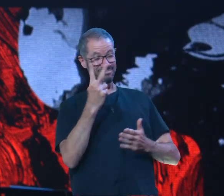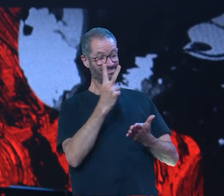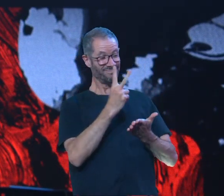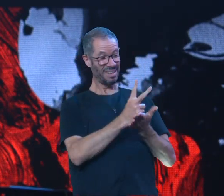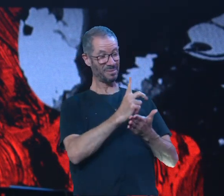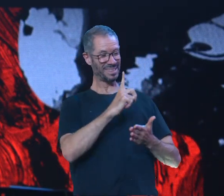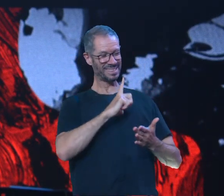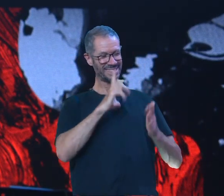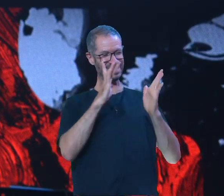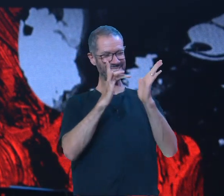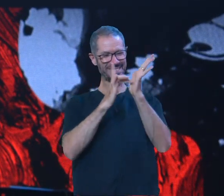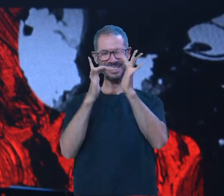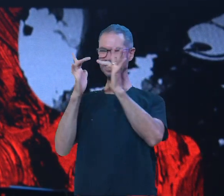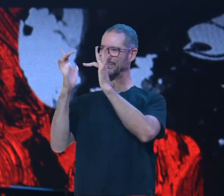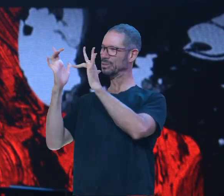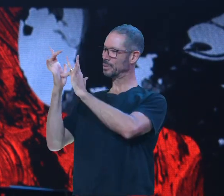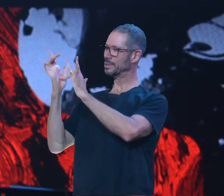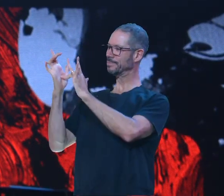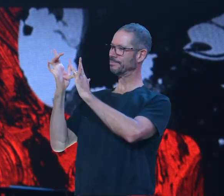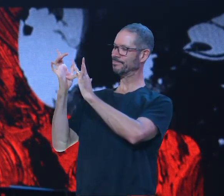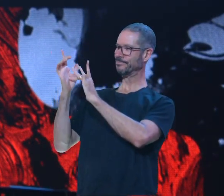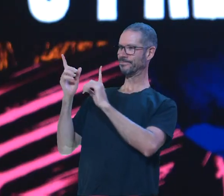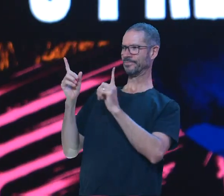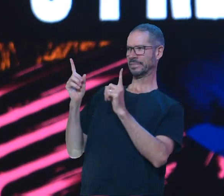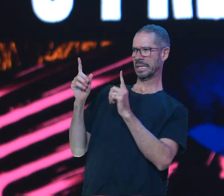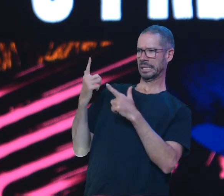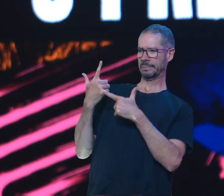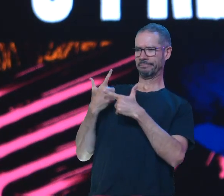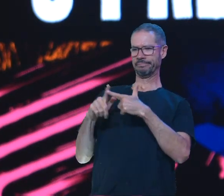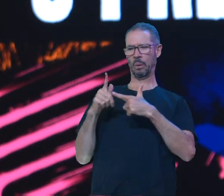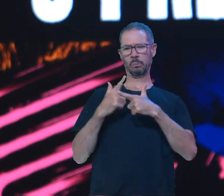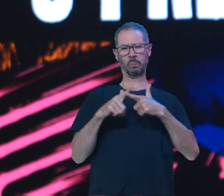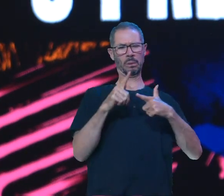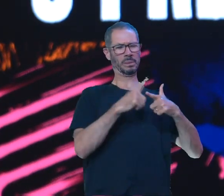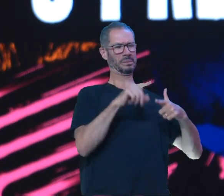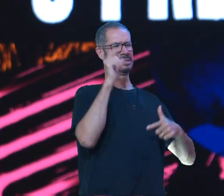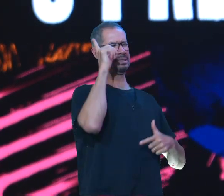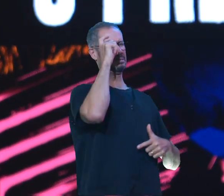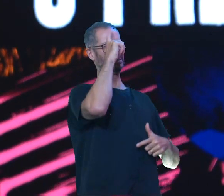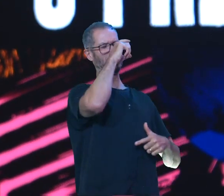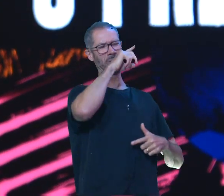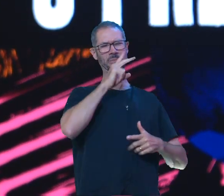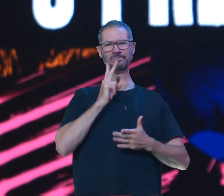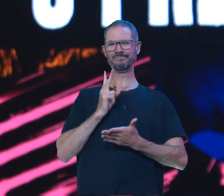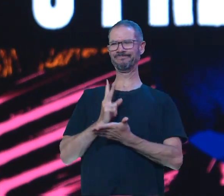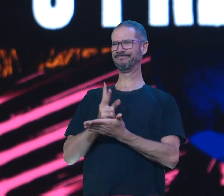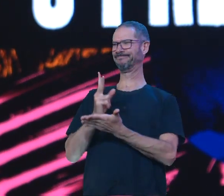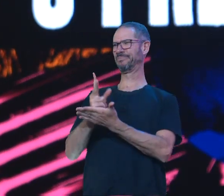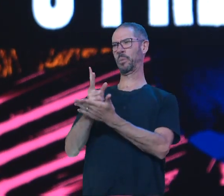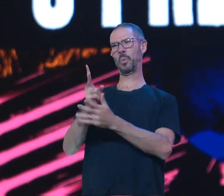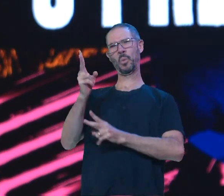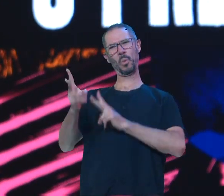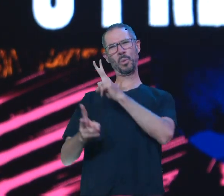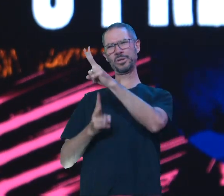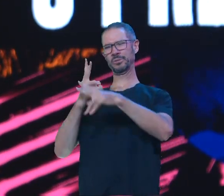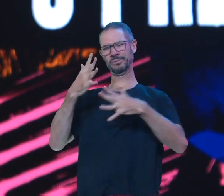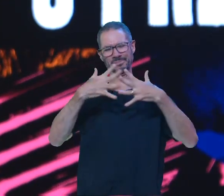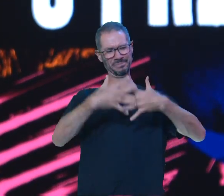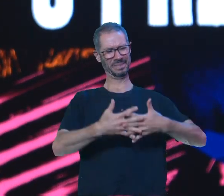tendo Jesus, isso não me isenta de problemas, dificuldades e outras coisas complicadas por